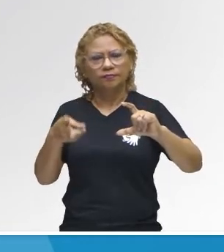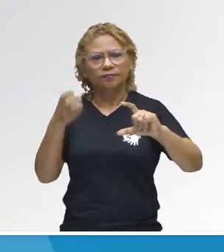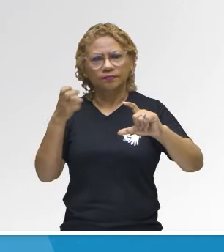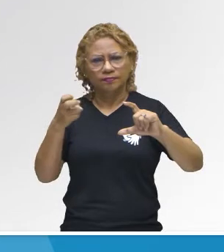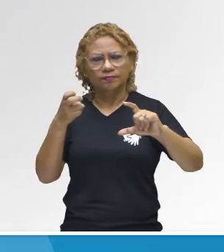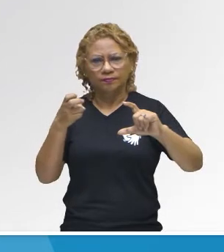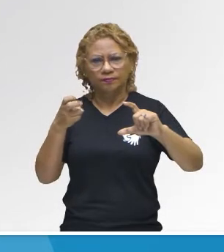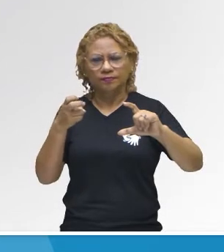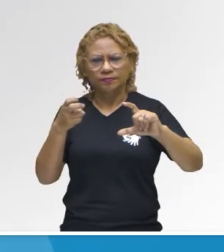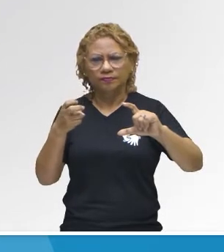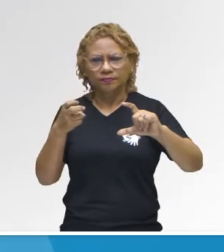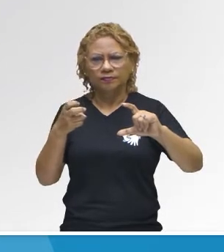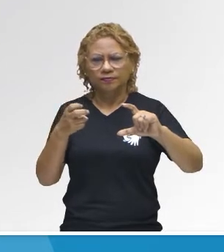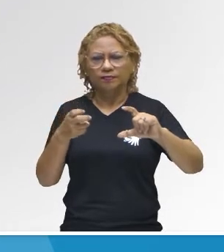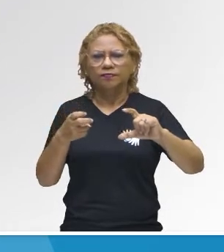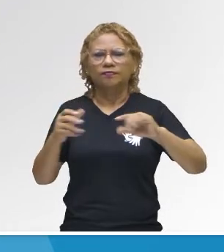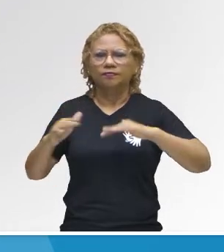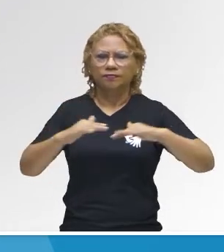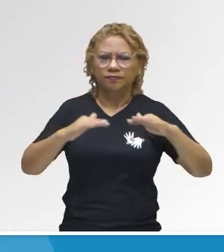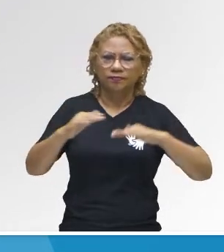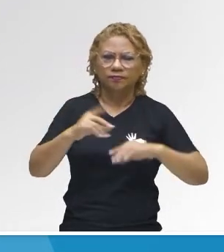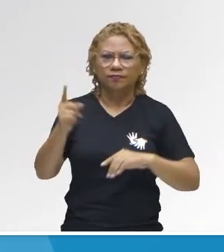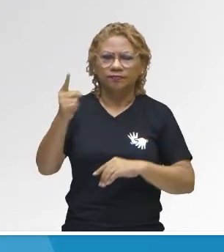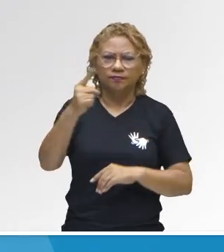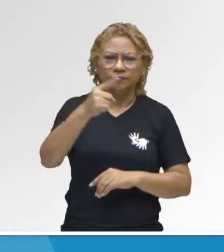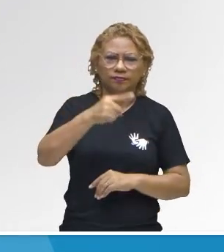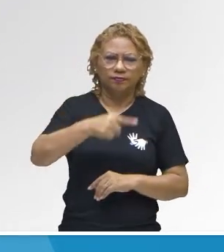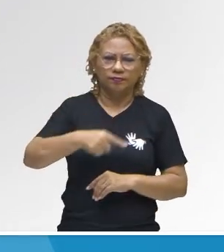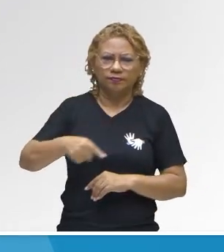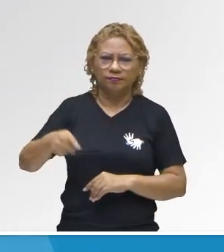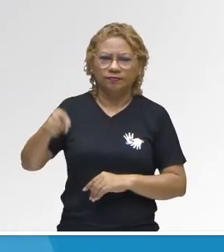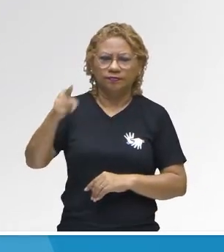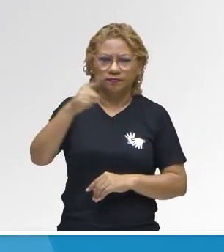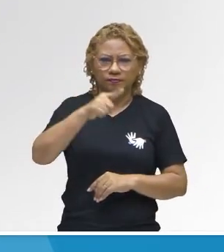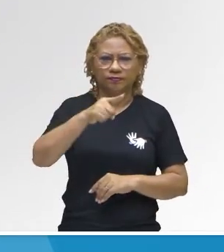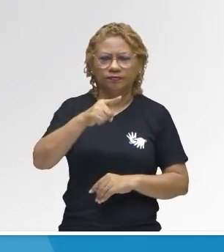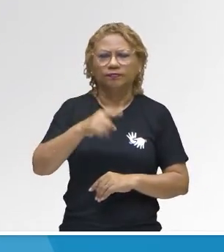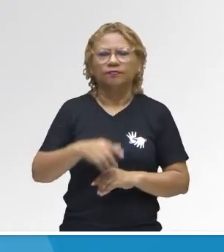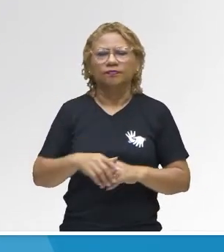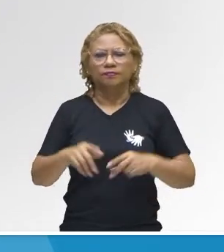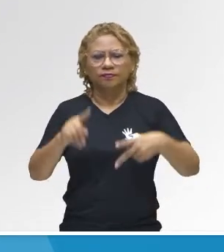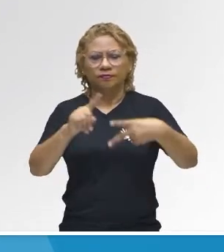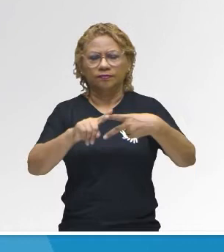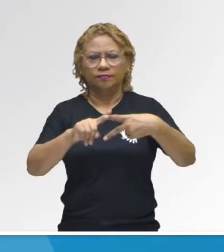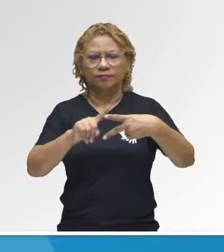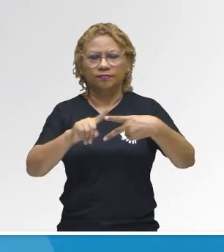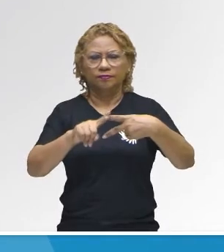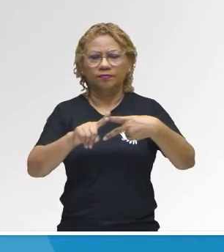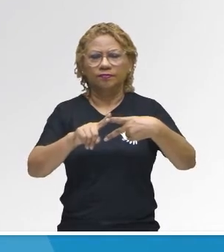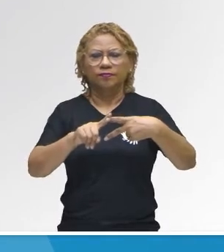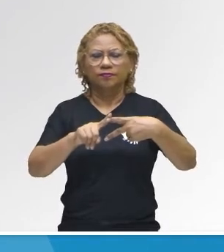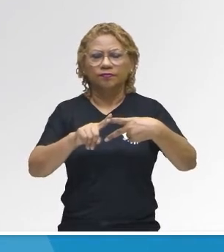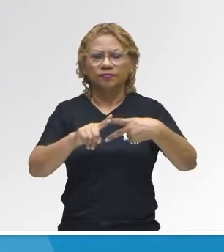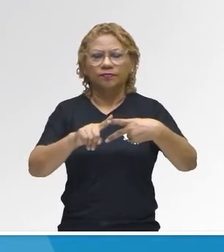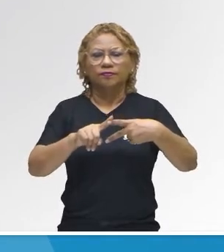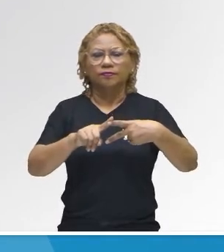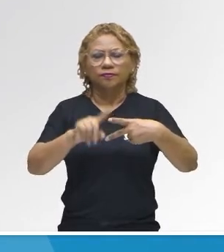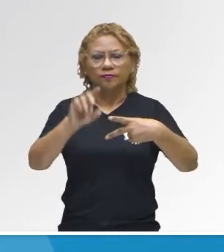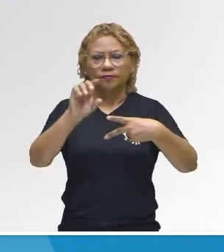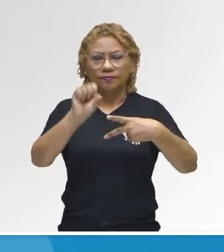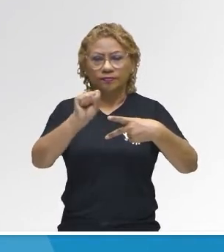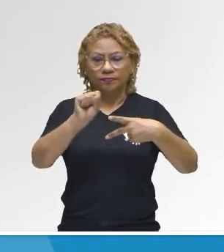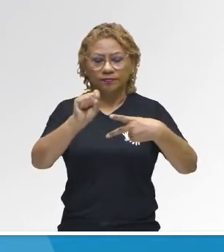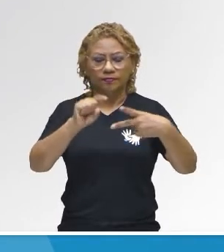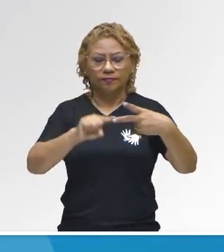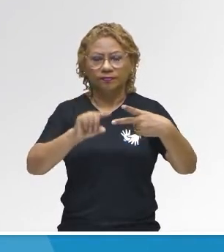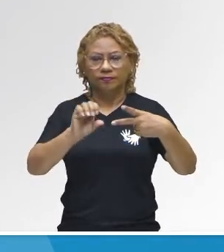como referência principalmente para o seno e para o cosseno. Para a tangente, a gente pode usar